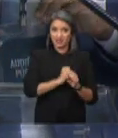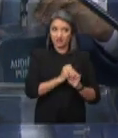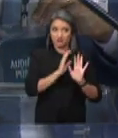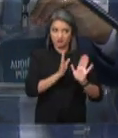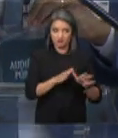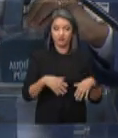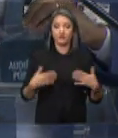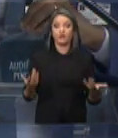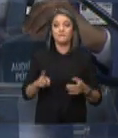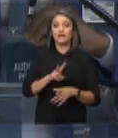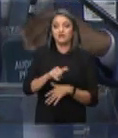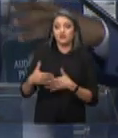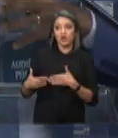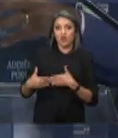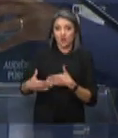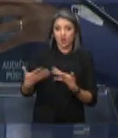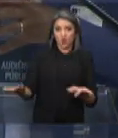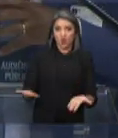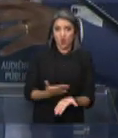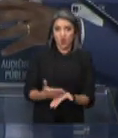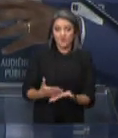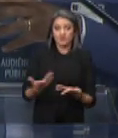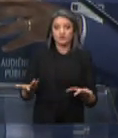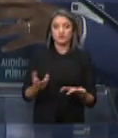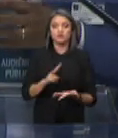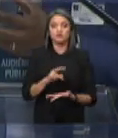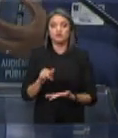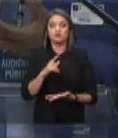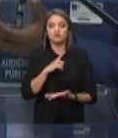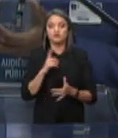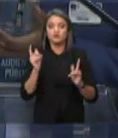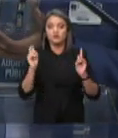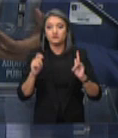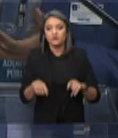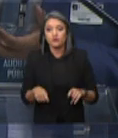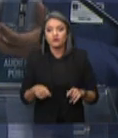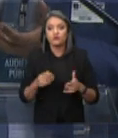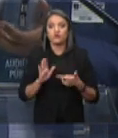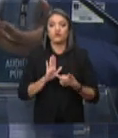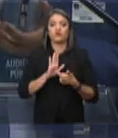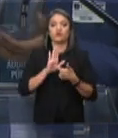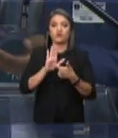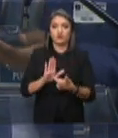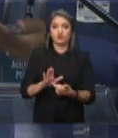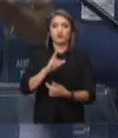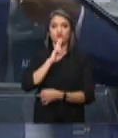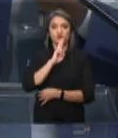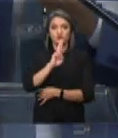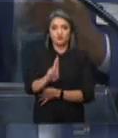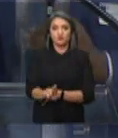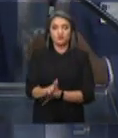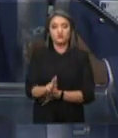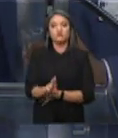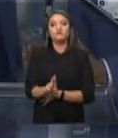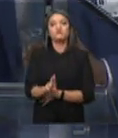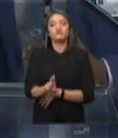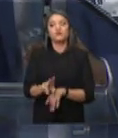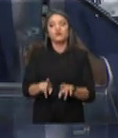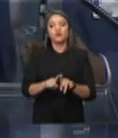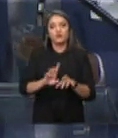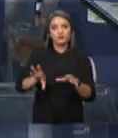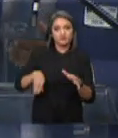estamos que vai iniciar a execução agora nós vamos ter então condição de demonstrar esses resultados e inseri-los